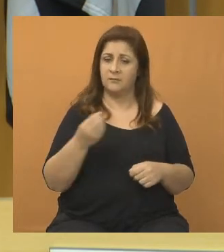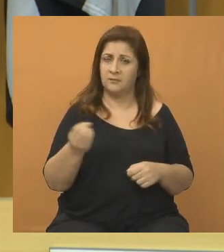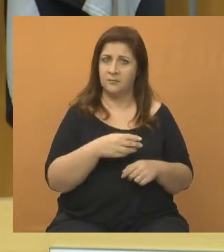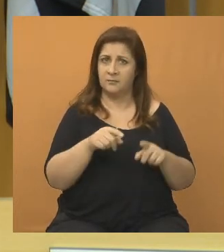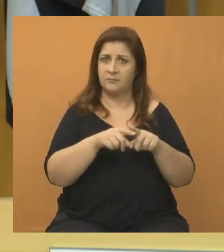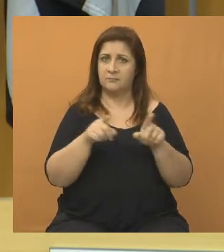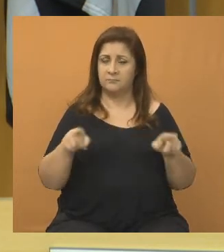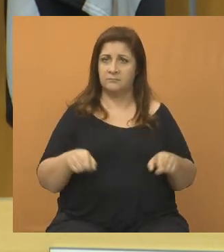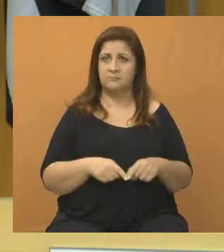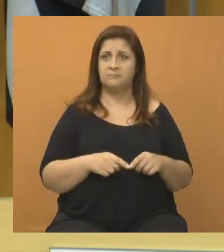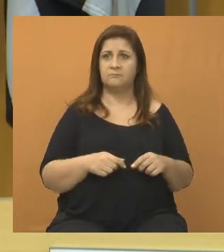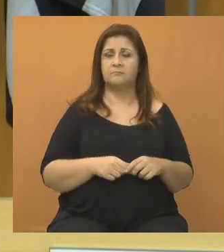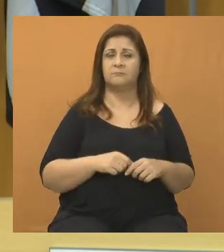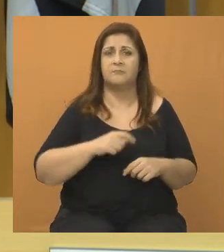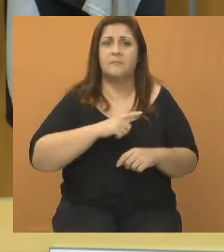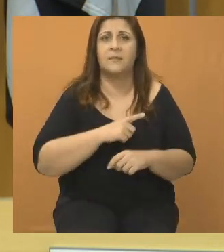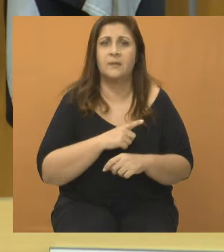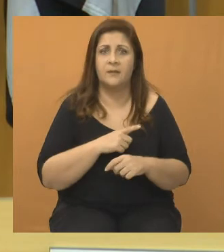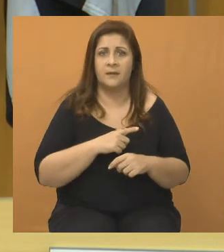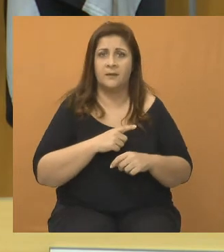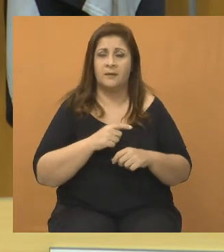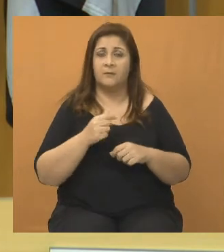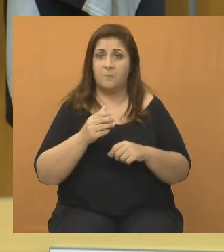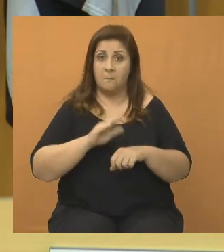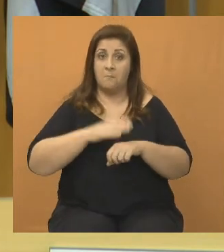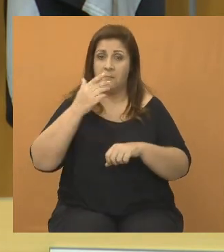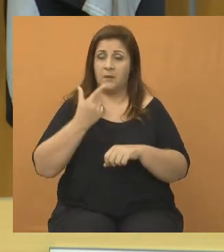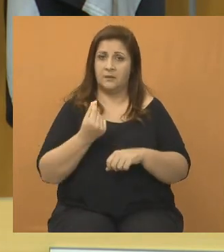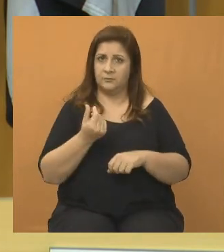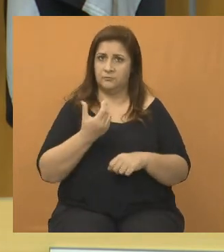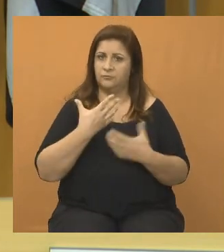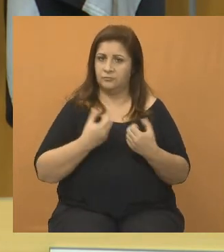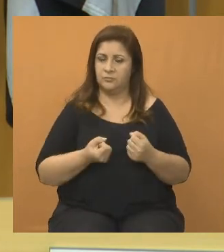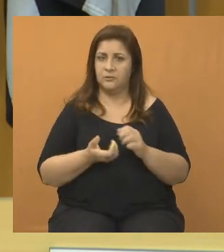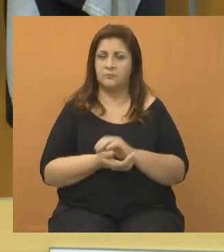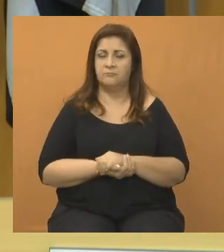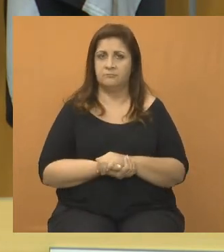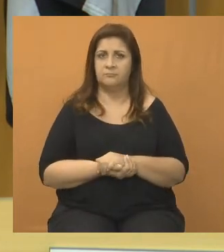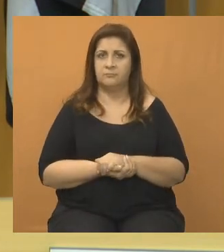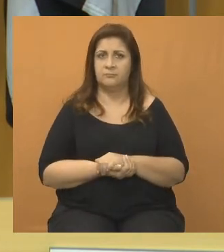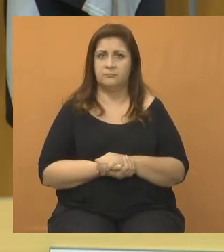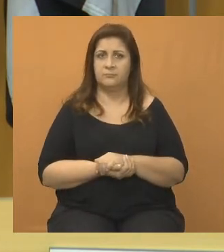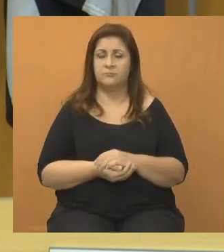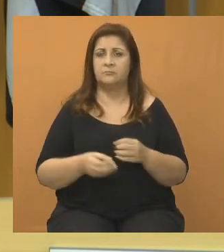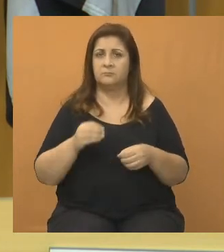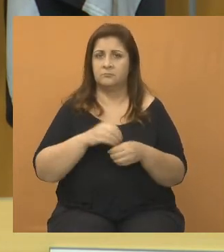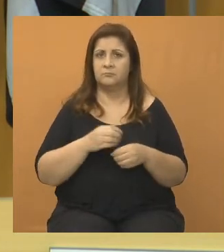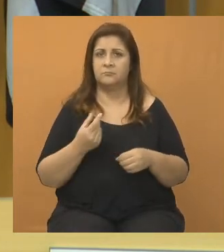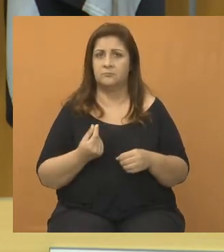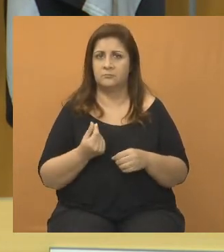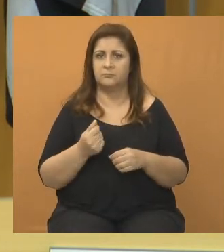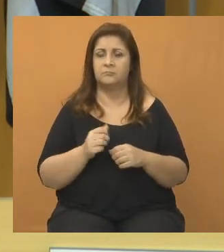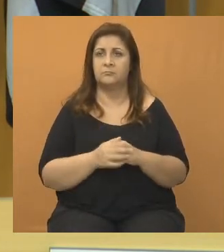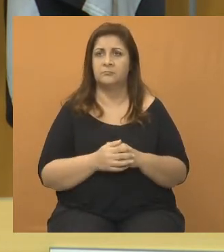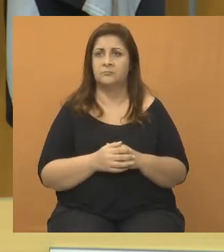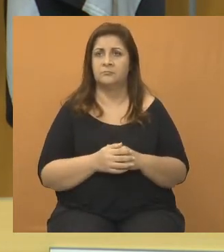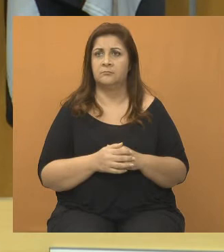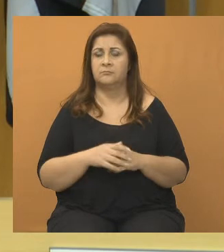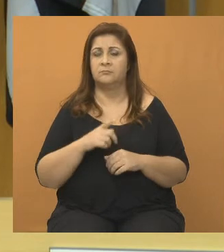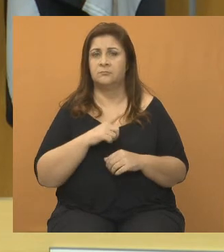aumento. Houve um aumento significativo de orçamento, né? Então, dentro desse orçamento está contemplado